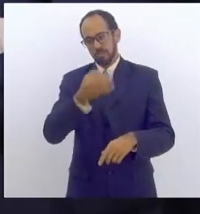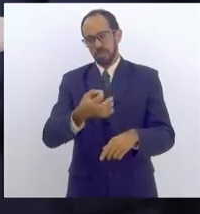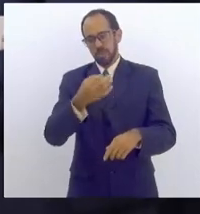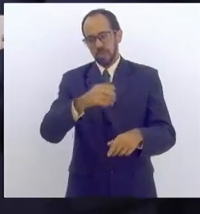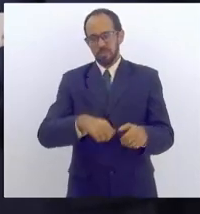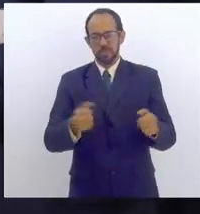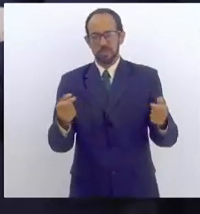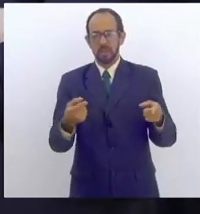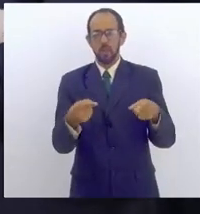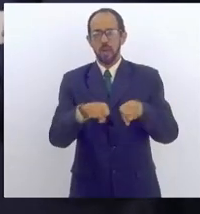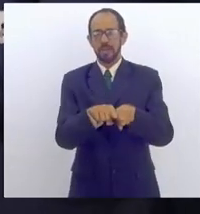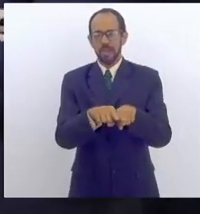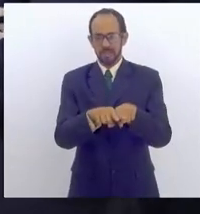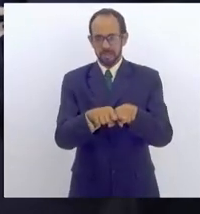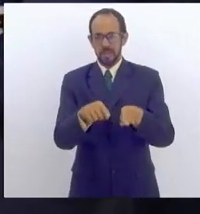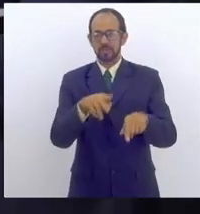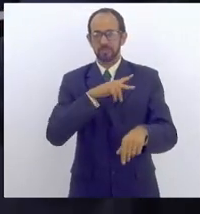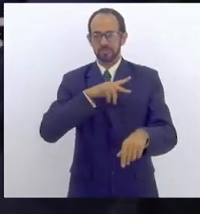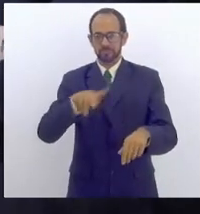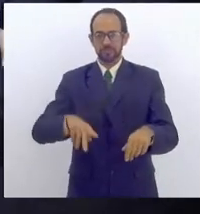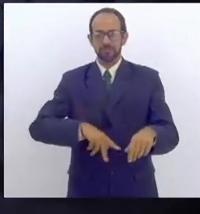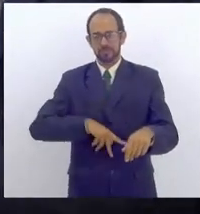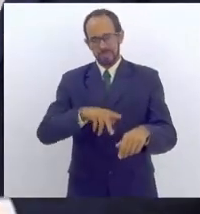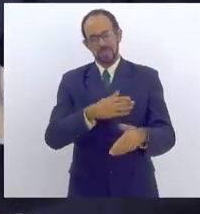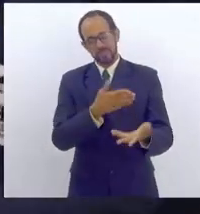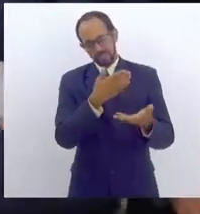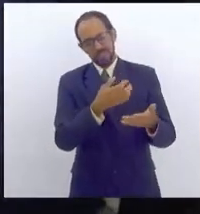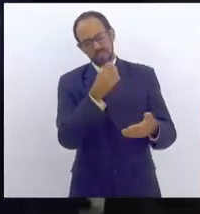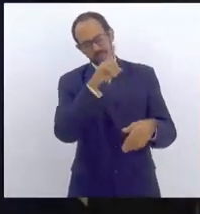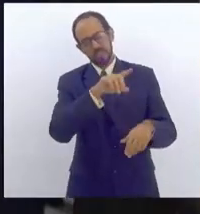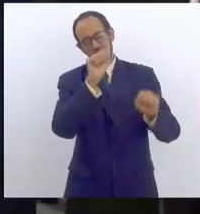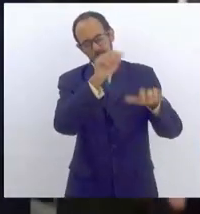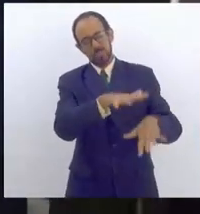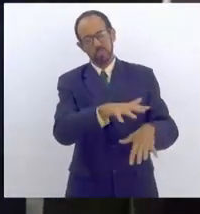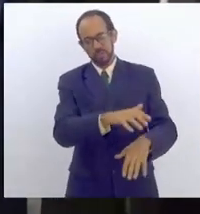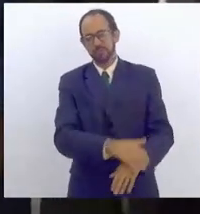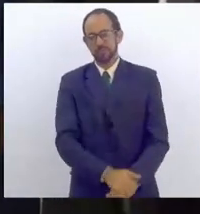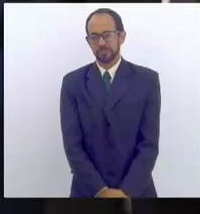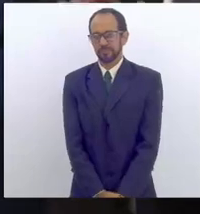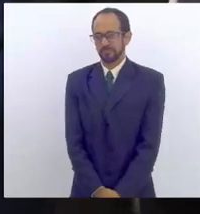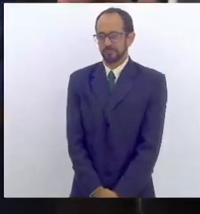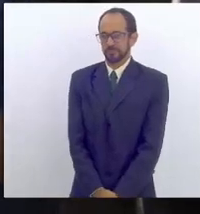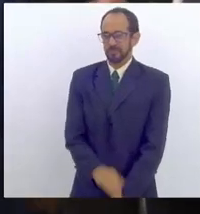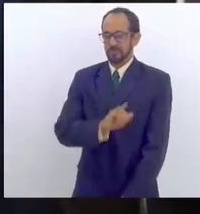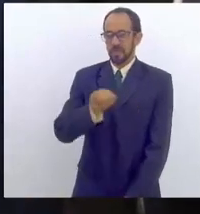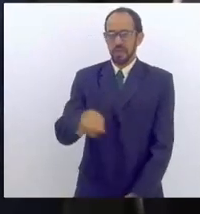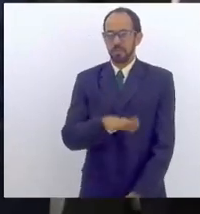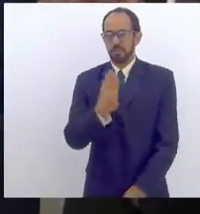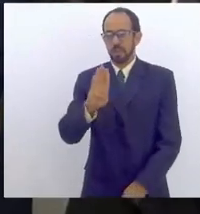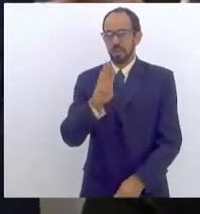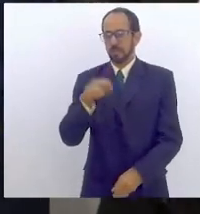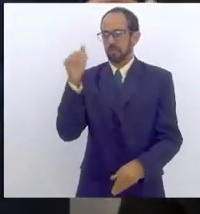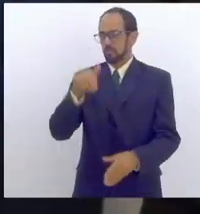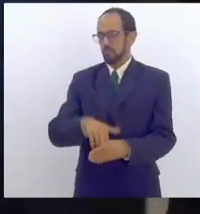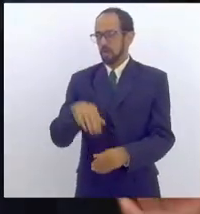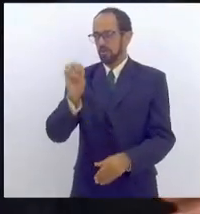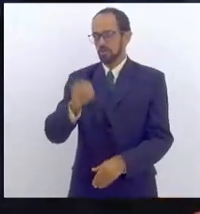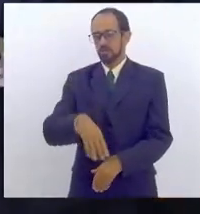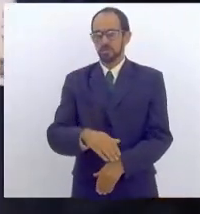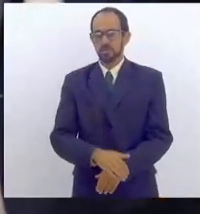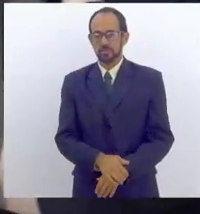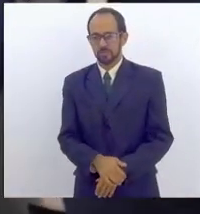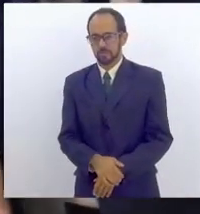presidência da Assembleia do Estado do Rio de Janeiro. Deus te abençoe. Deputado Jair Bittencourt, vota sim.